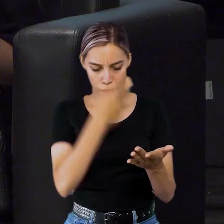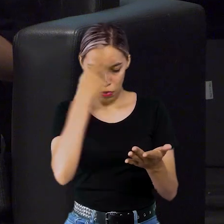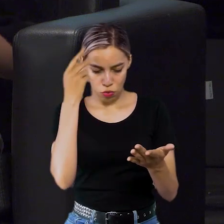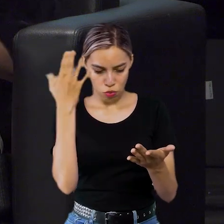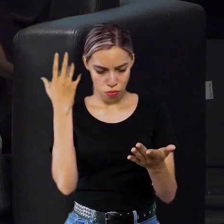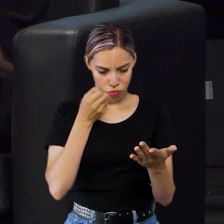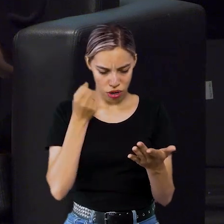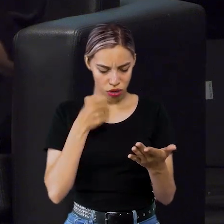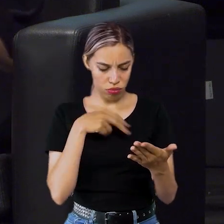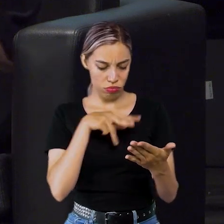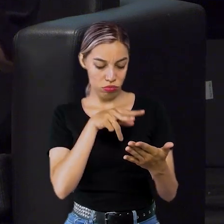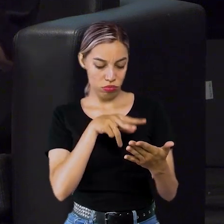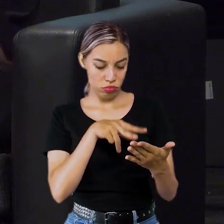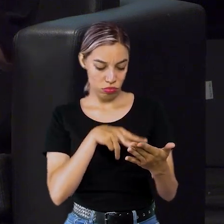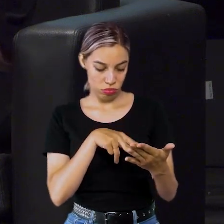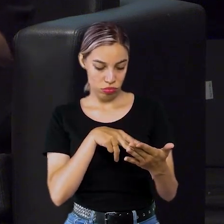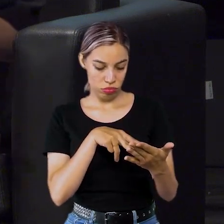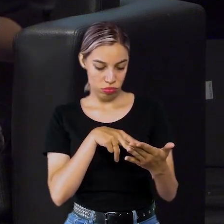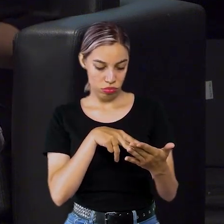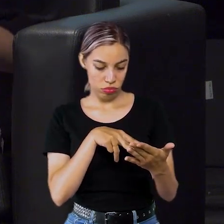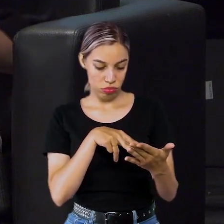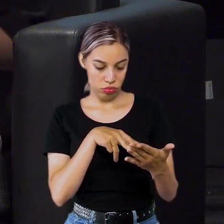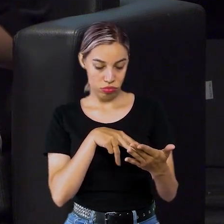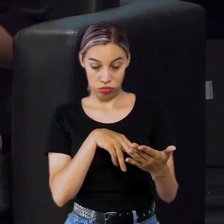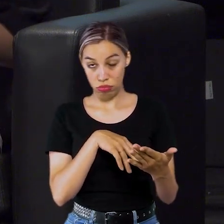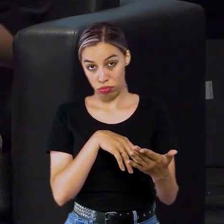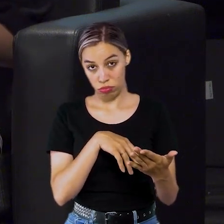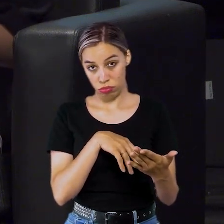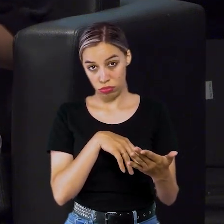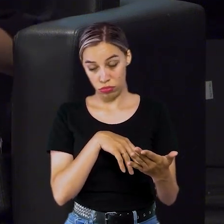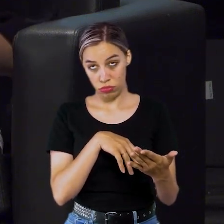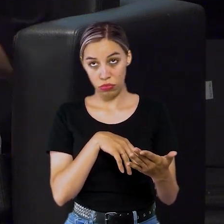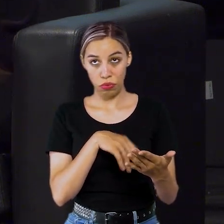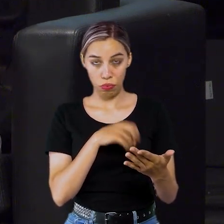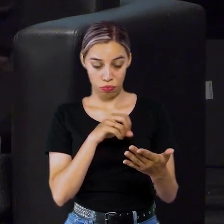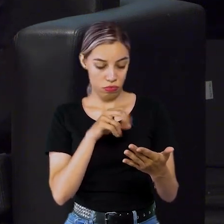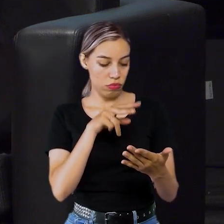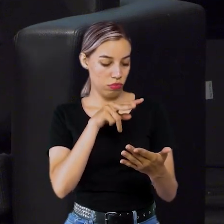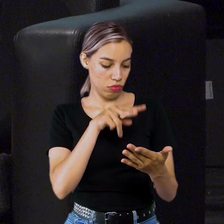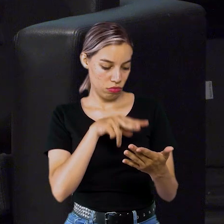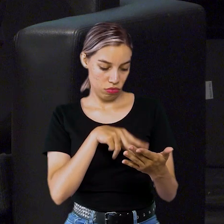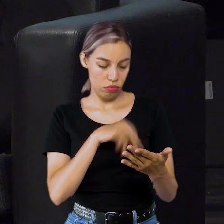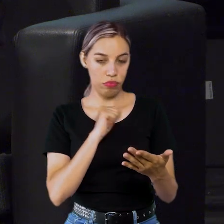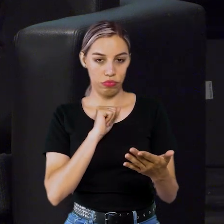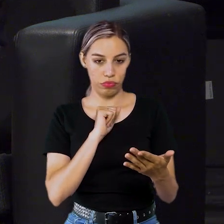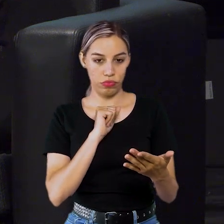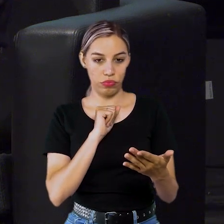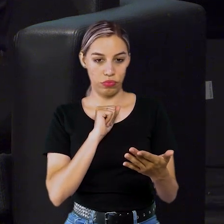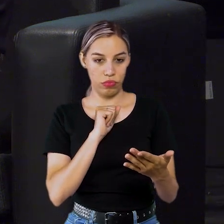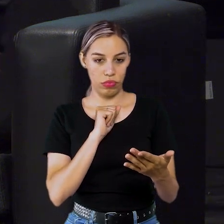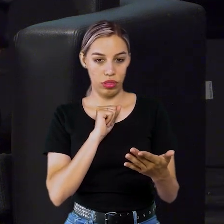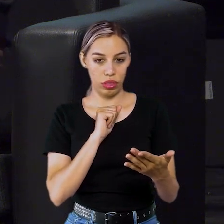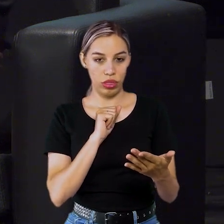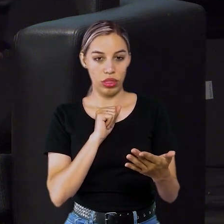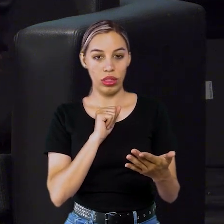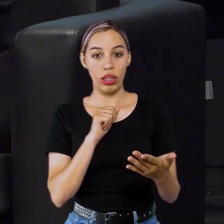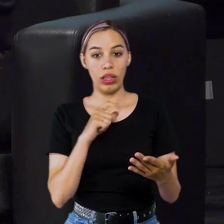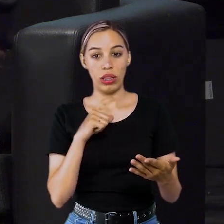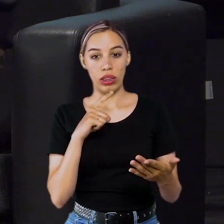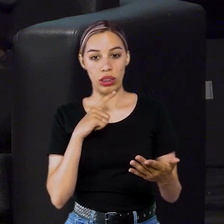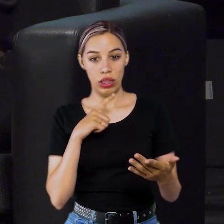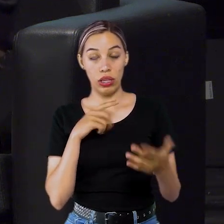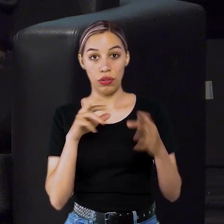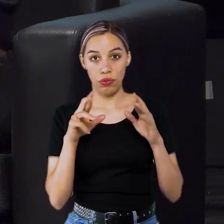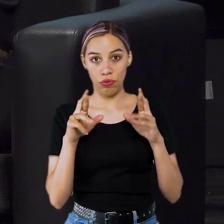branco que ouviu a história do Tiamões e está contando, e você pegar e ler o livro do Tiamões. Vocês vão entender,